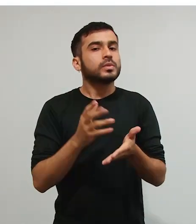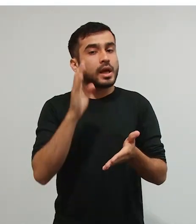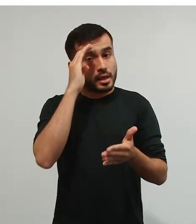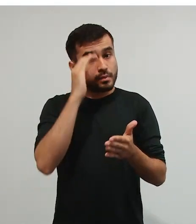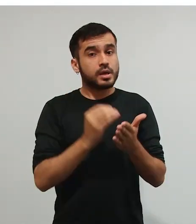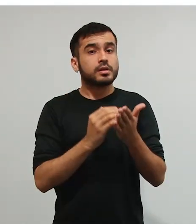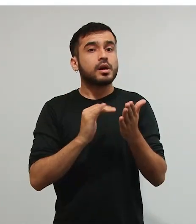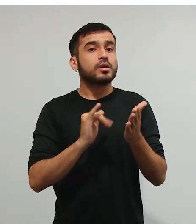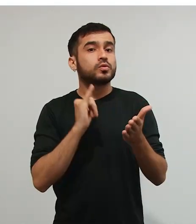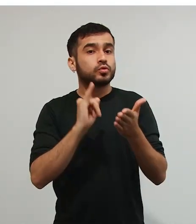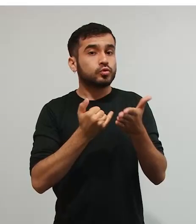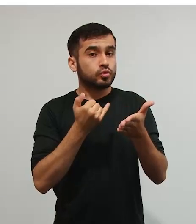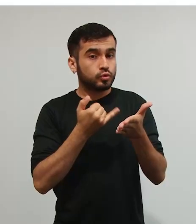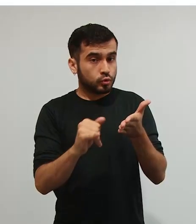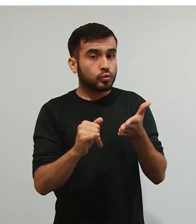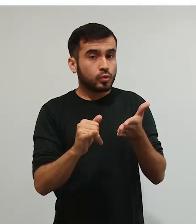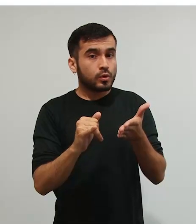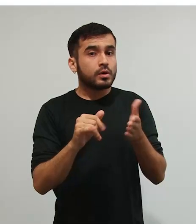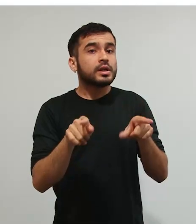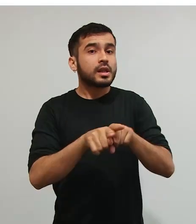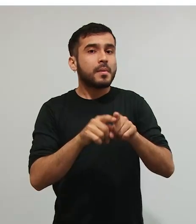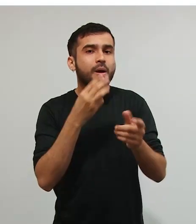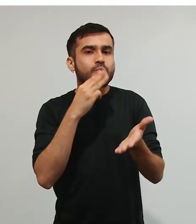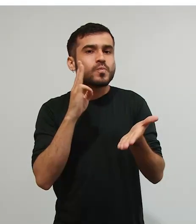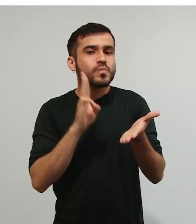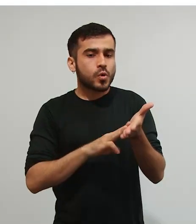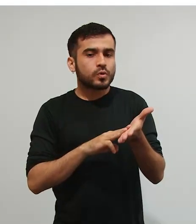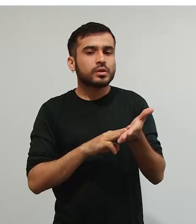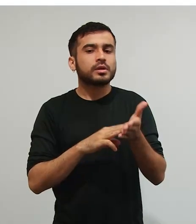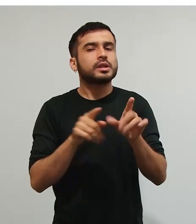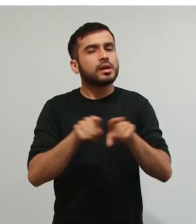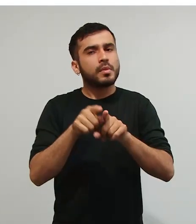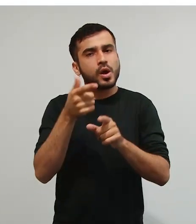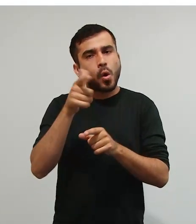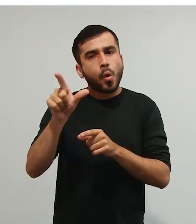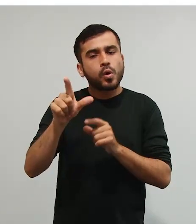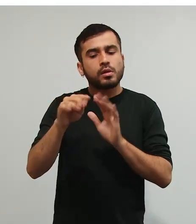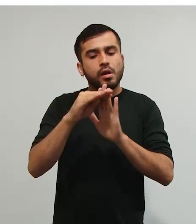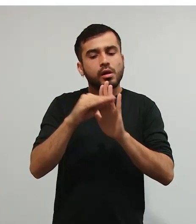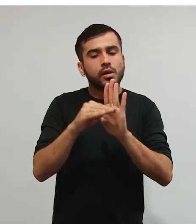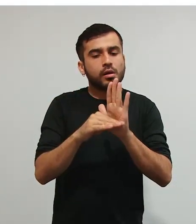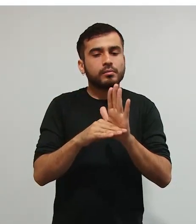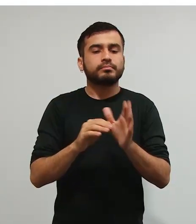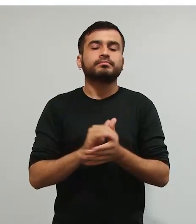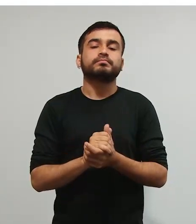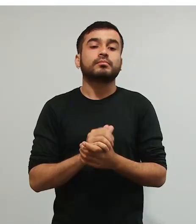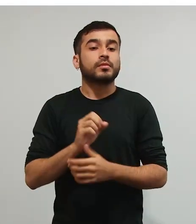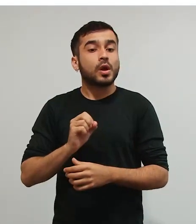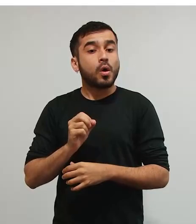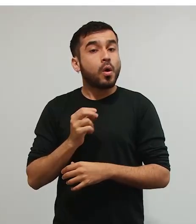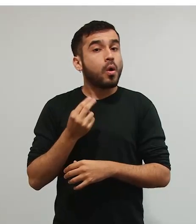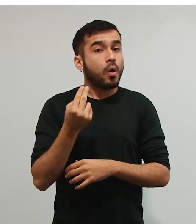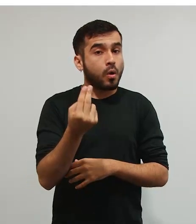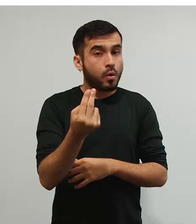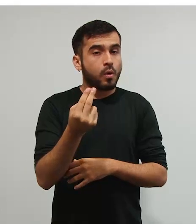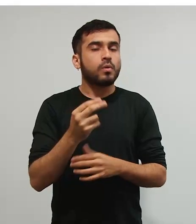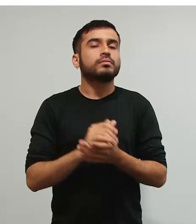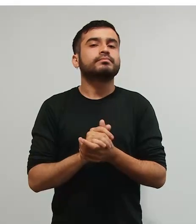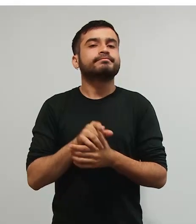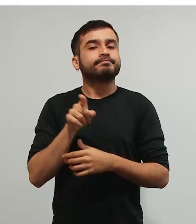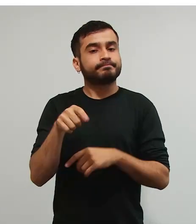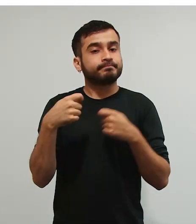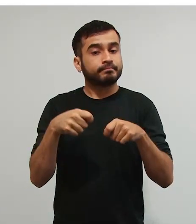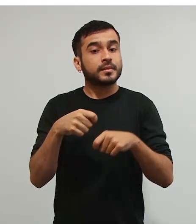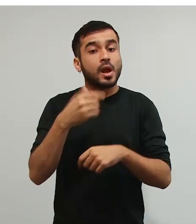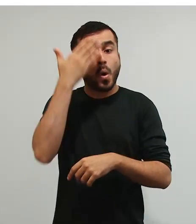juros, multa pela mora, né, que é o atraso, e outros encargos, ou ele tem que garantir